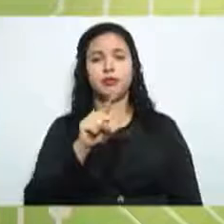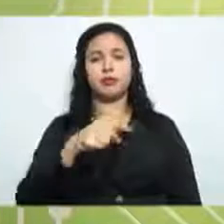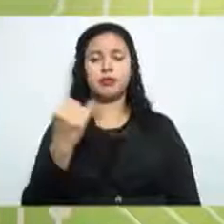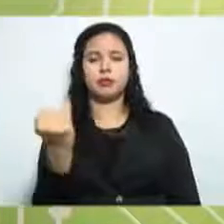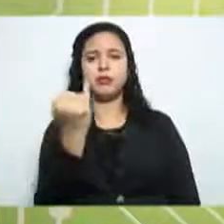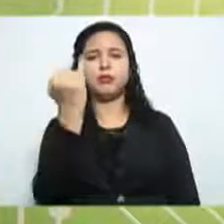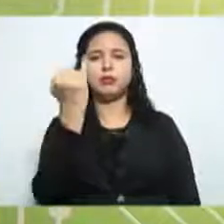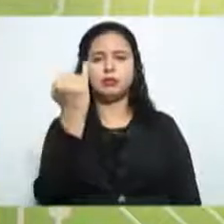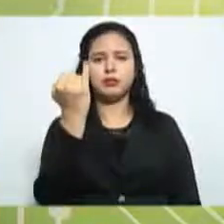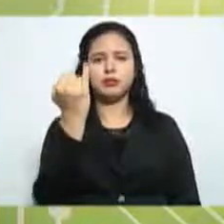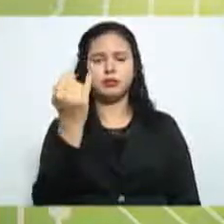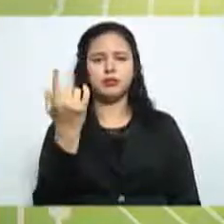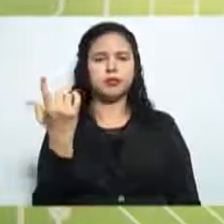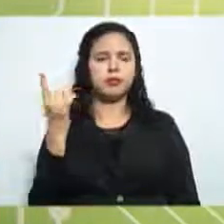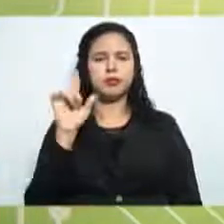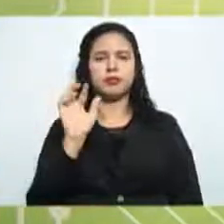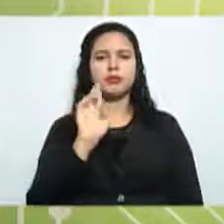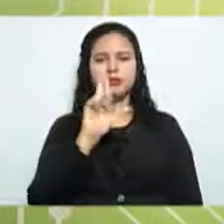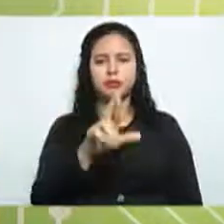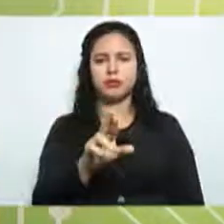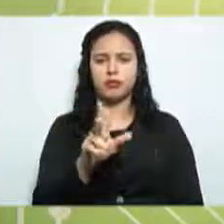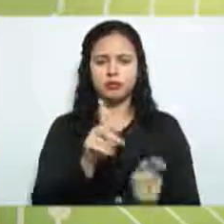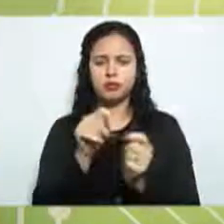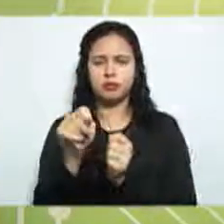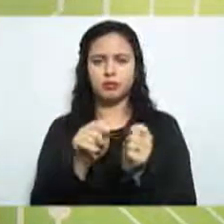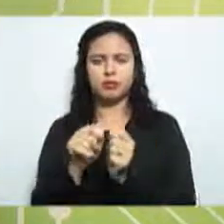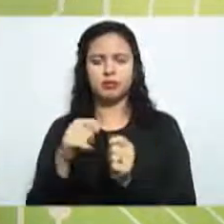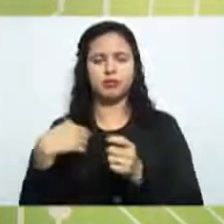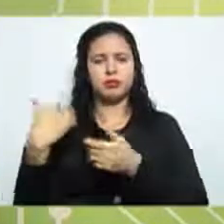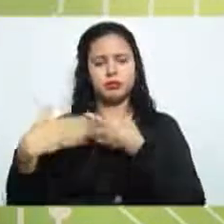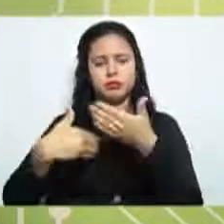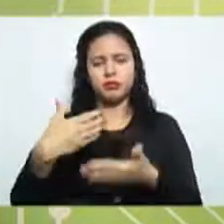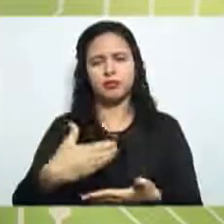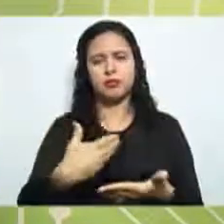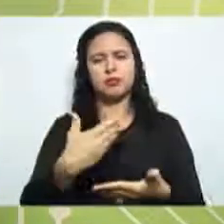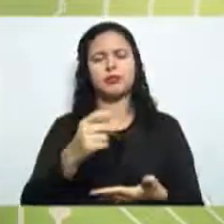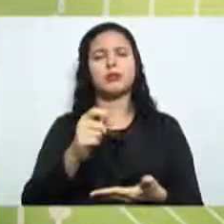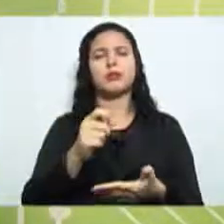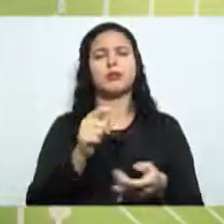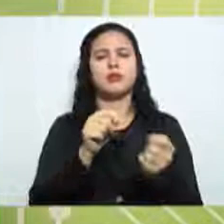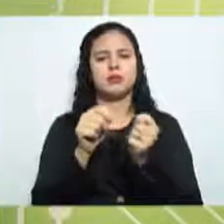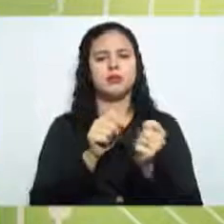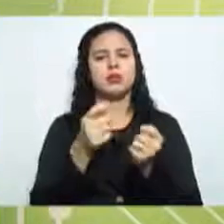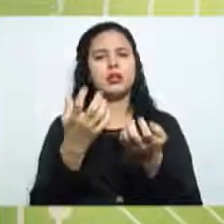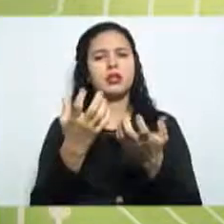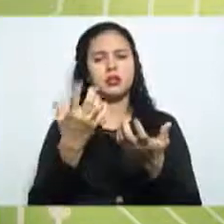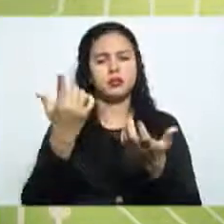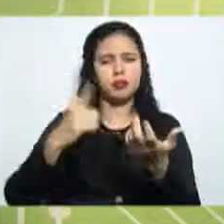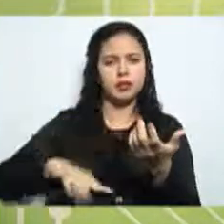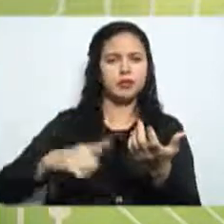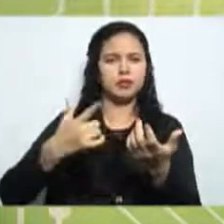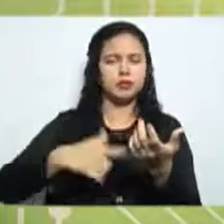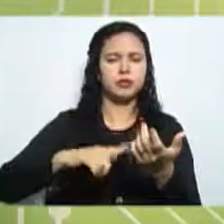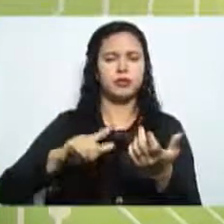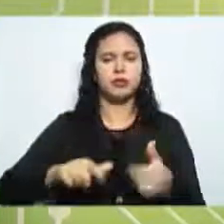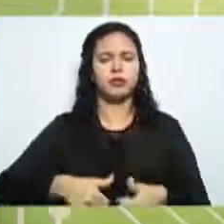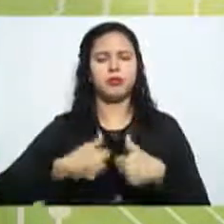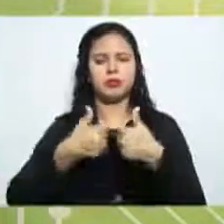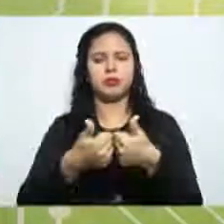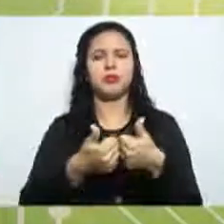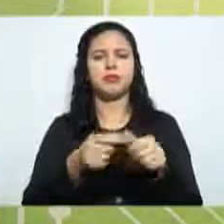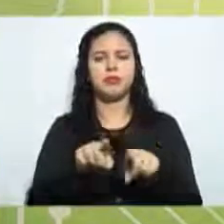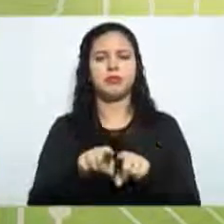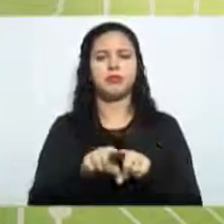gente ter resultado na nossa economia, né? No processo de economia, a gente sempre quer produzir mais e melhor. E aí,